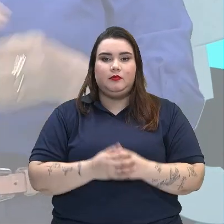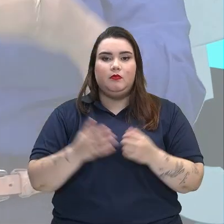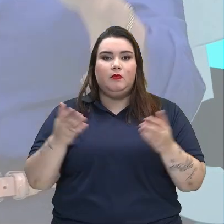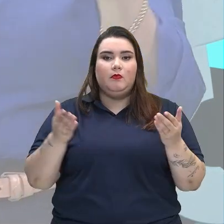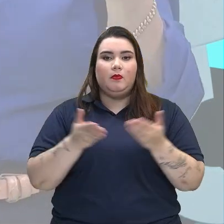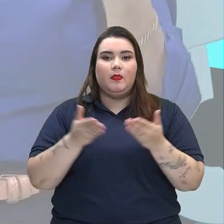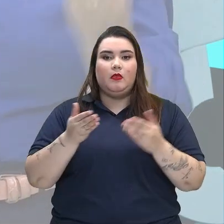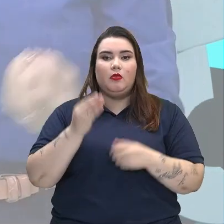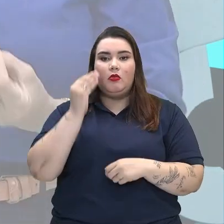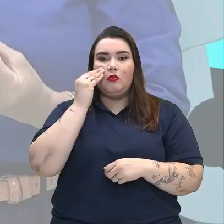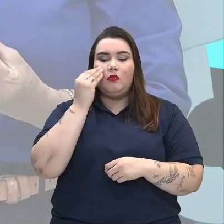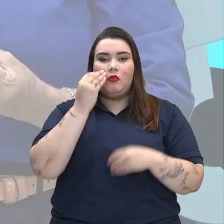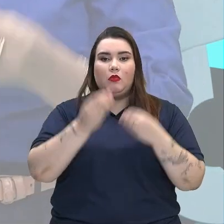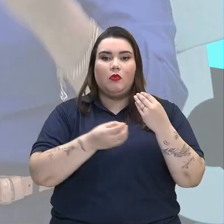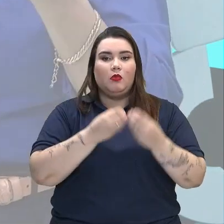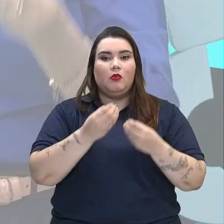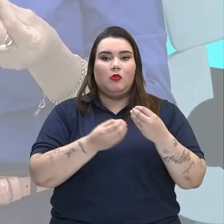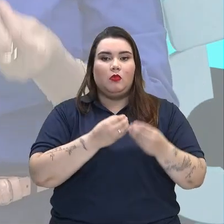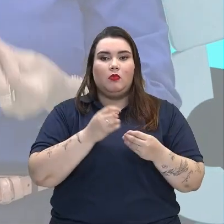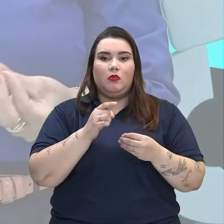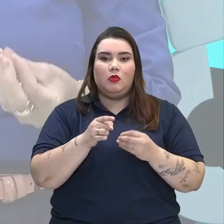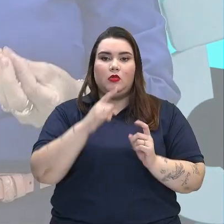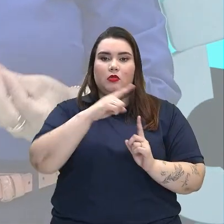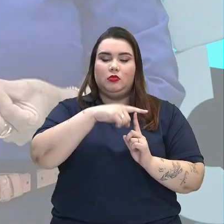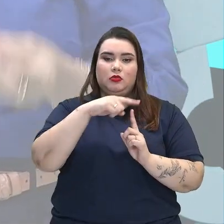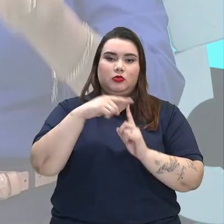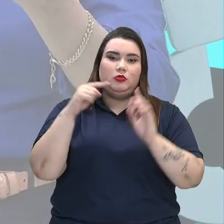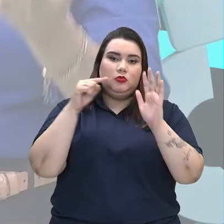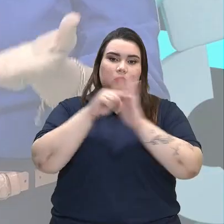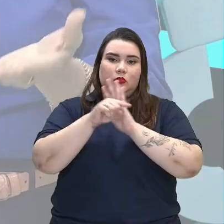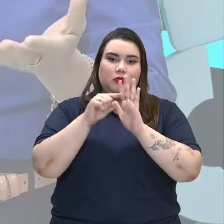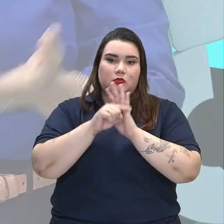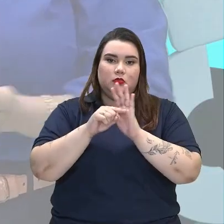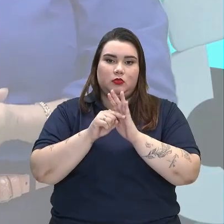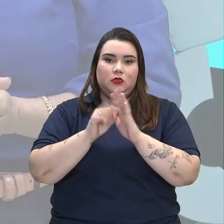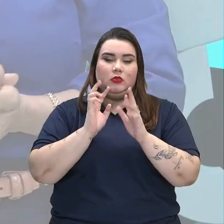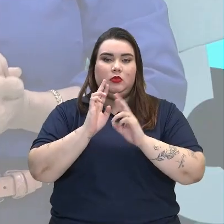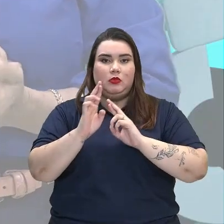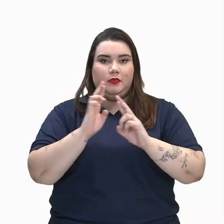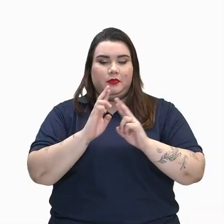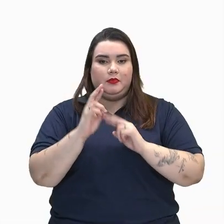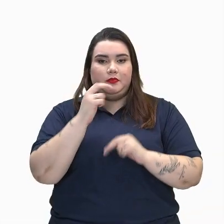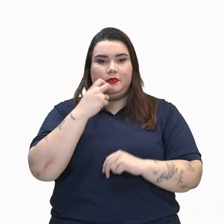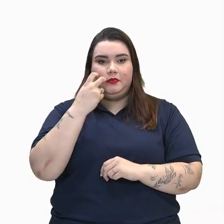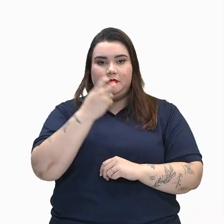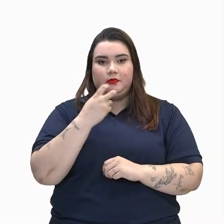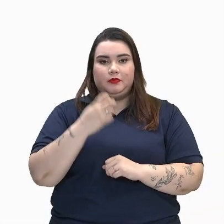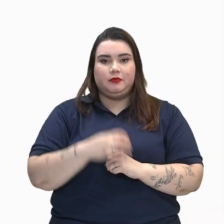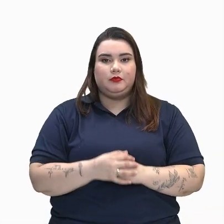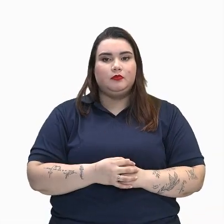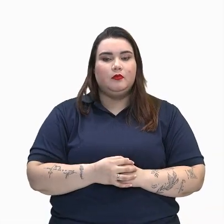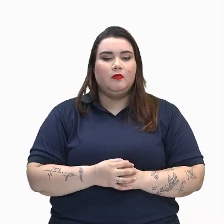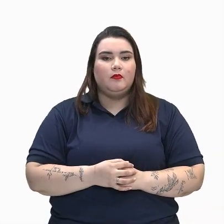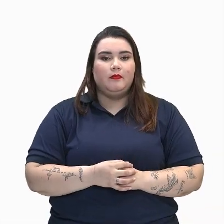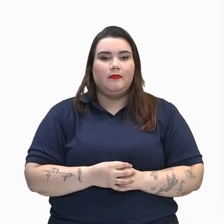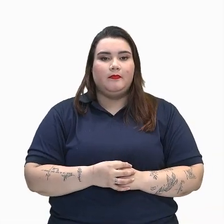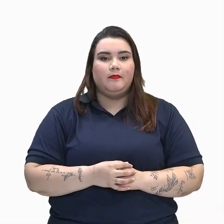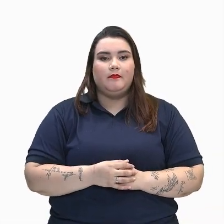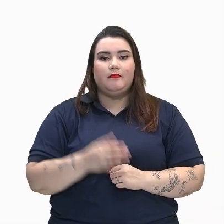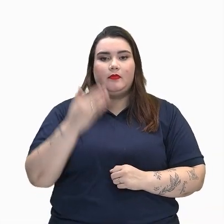então, como se constituem esses tipos de perguntas da entrevista oral. Então, nós temos